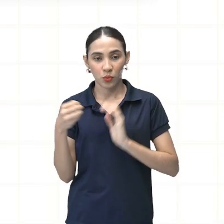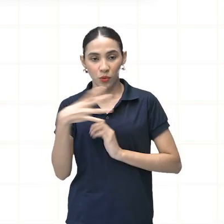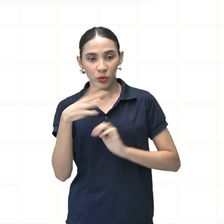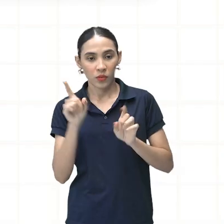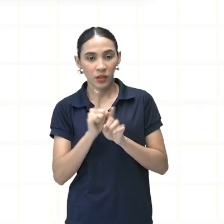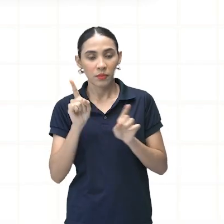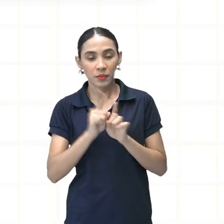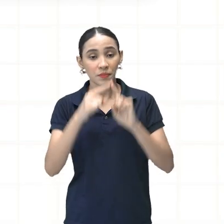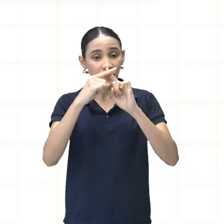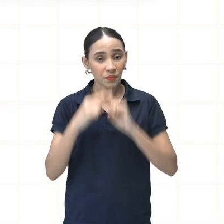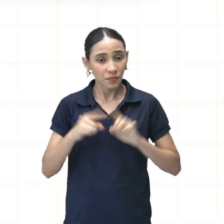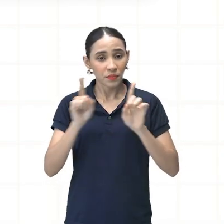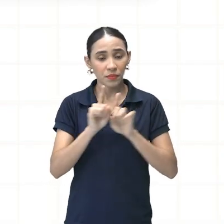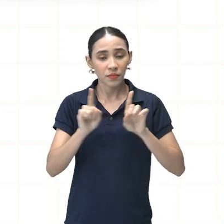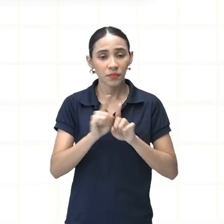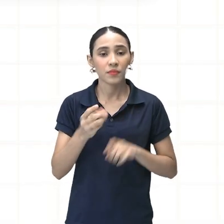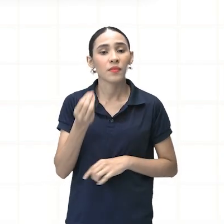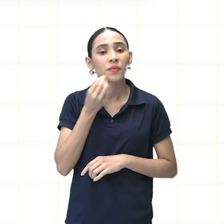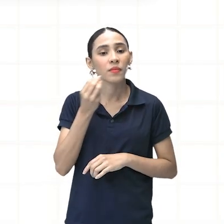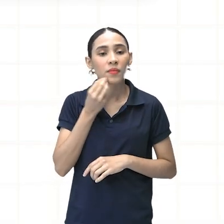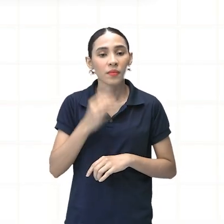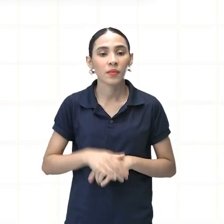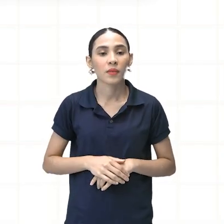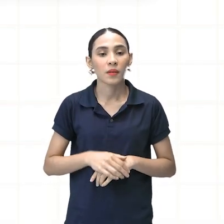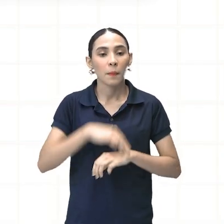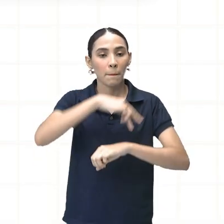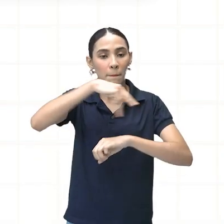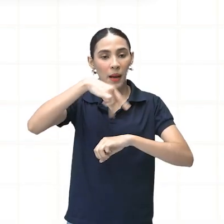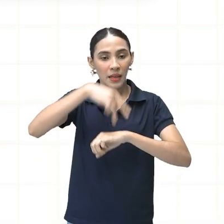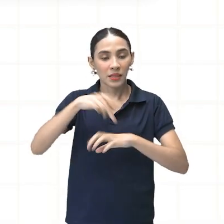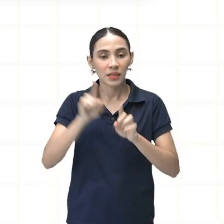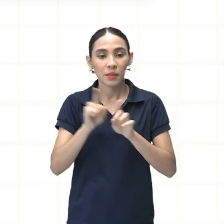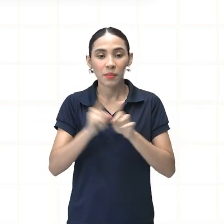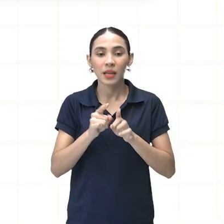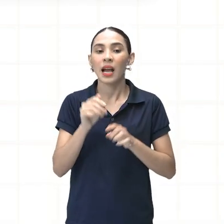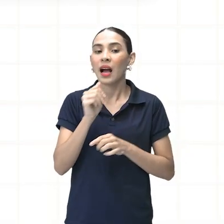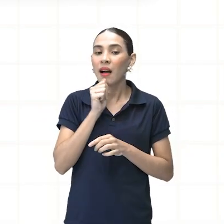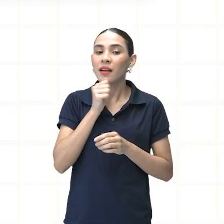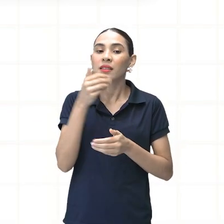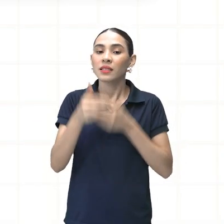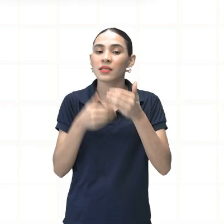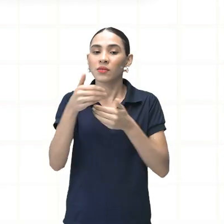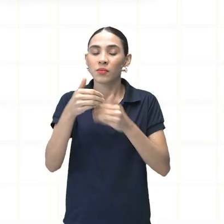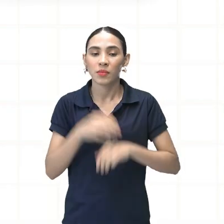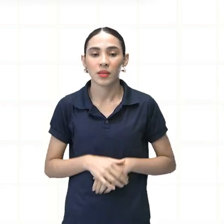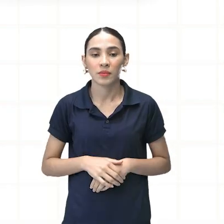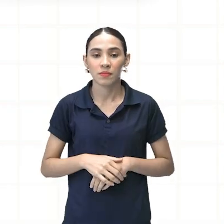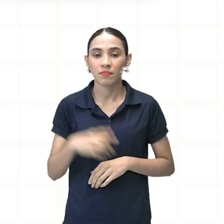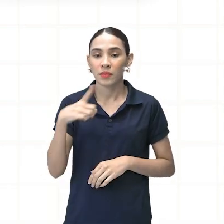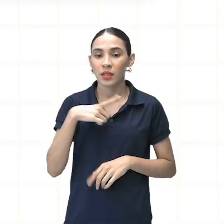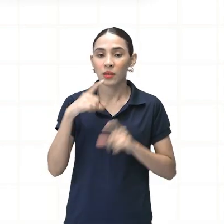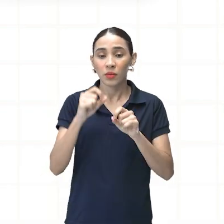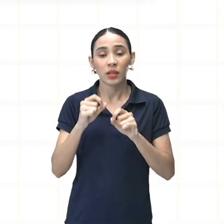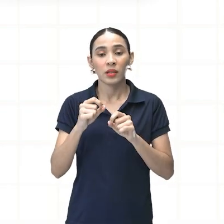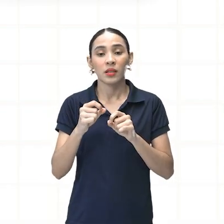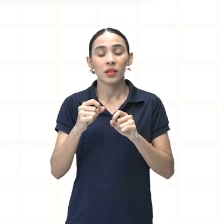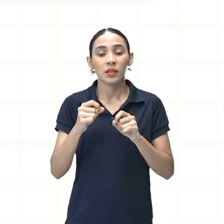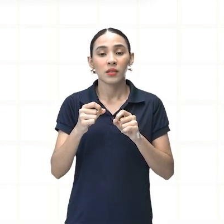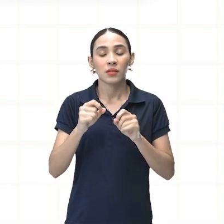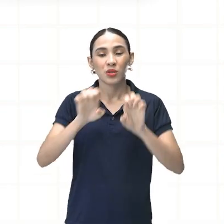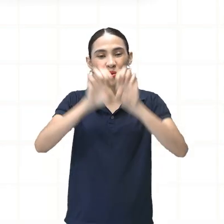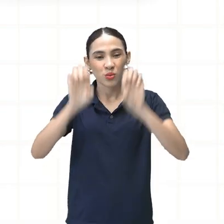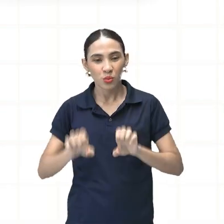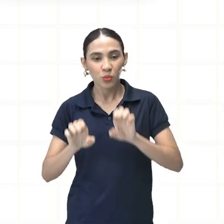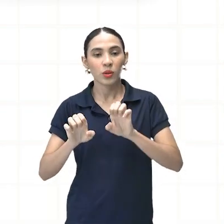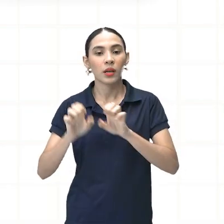muitos dos desafios enfrentados por países que estão em processo de desenvolvimento têm suas raízes no